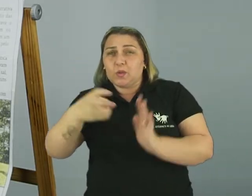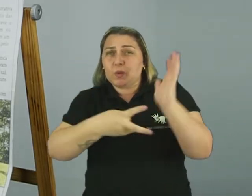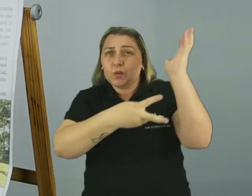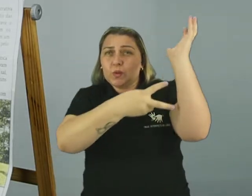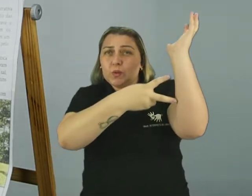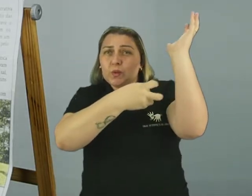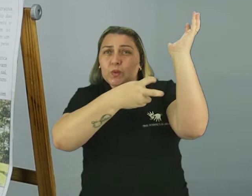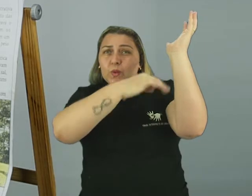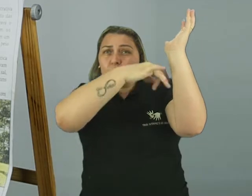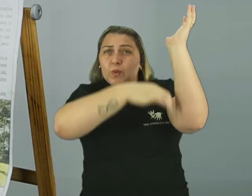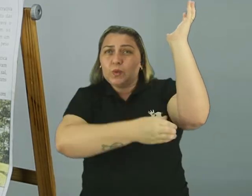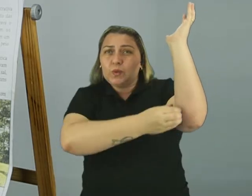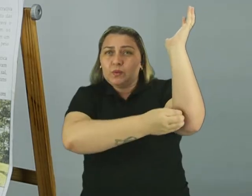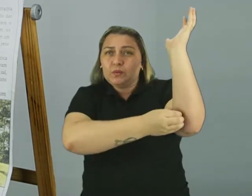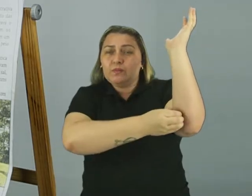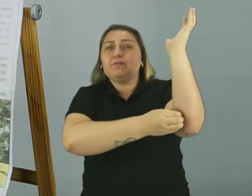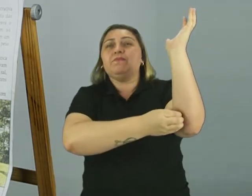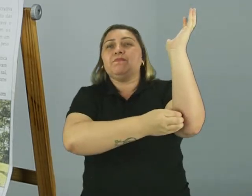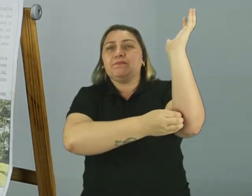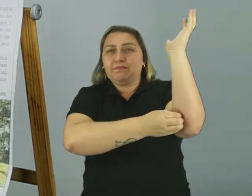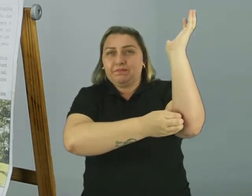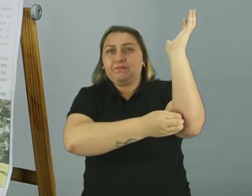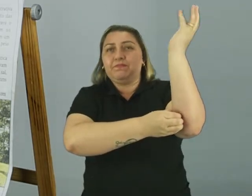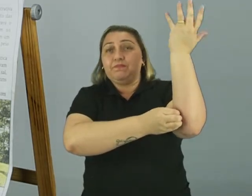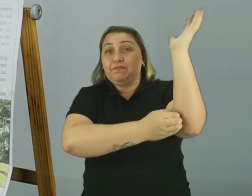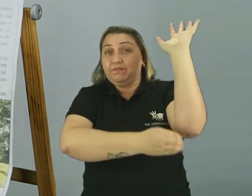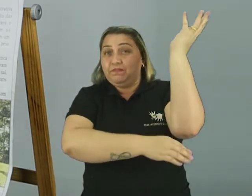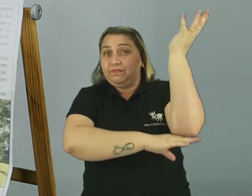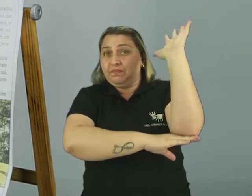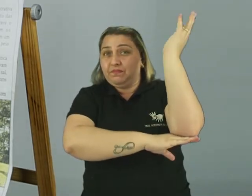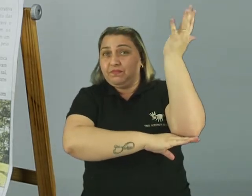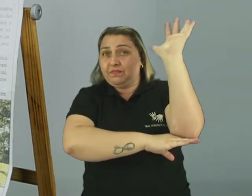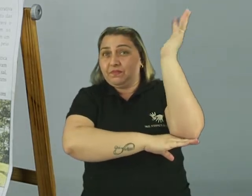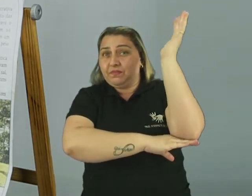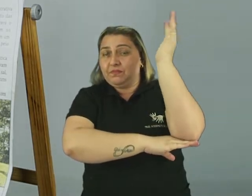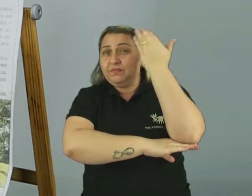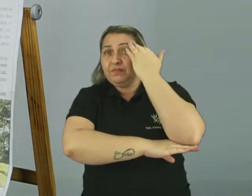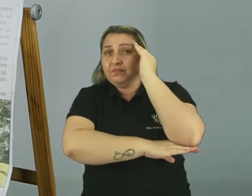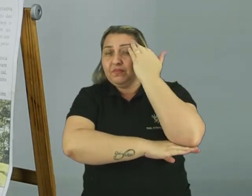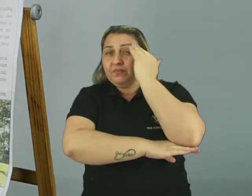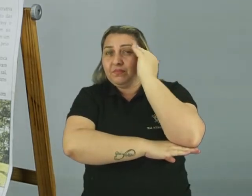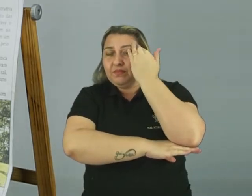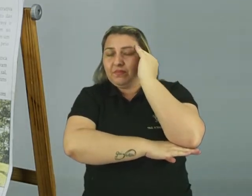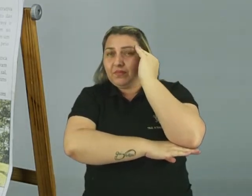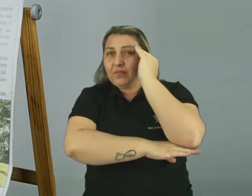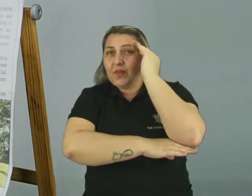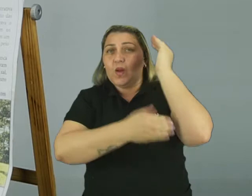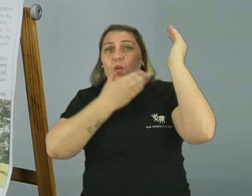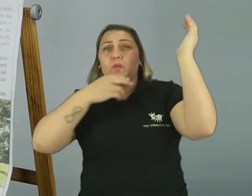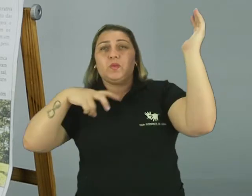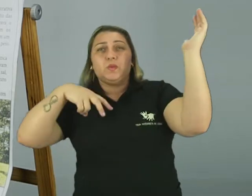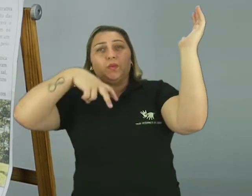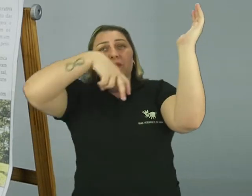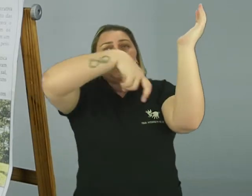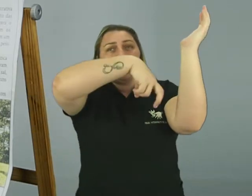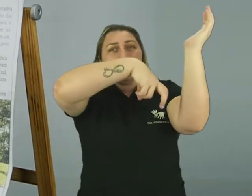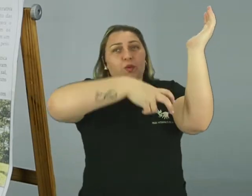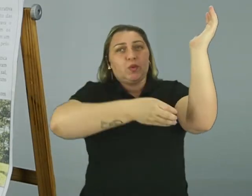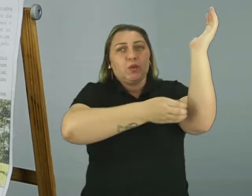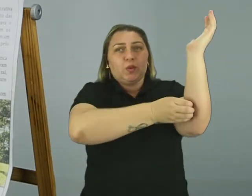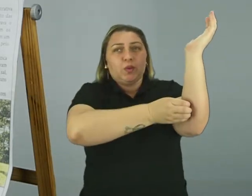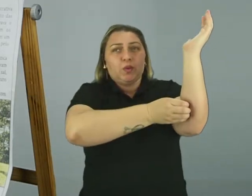extraíam a seringa da seringueira. Entenderam? O seringueiro ia lá, tirava,